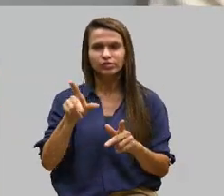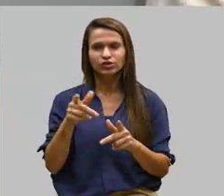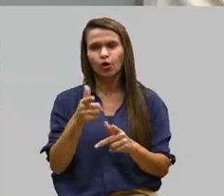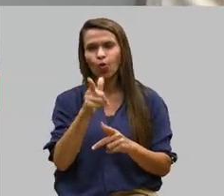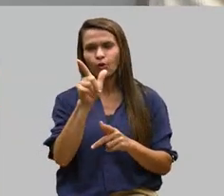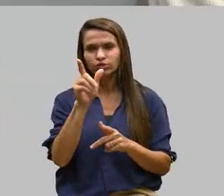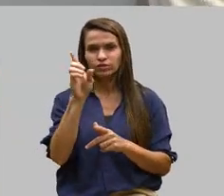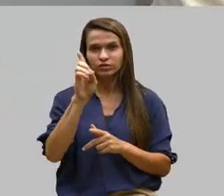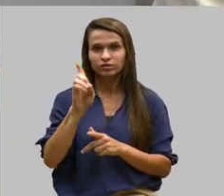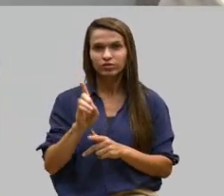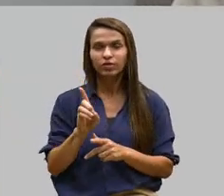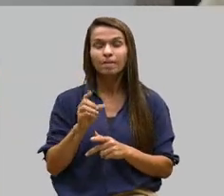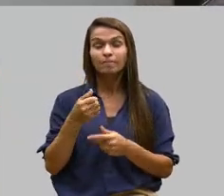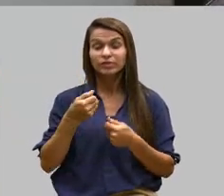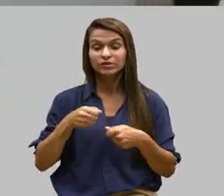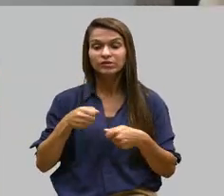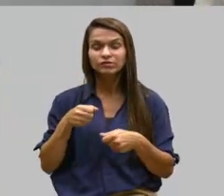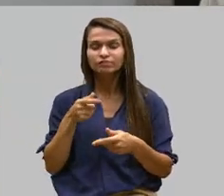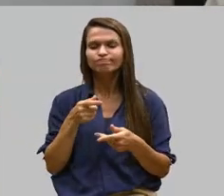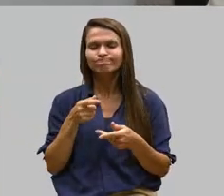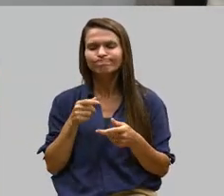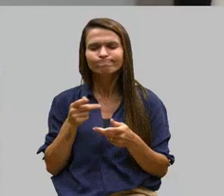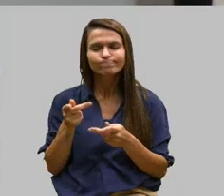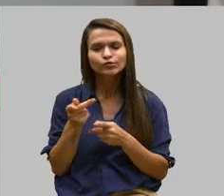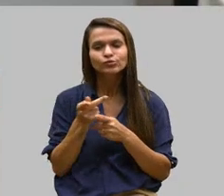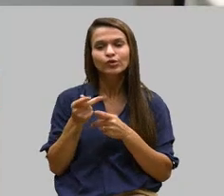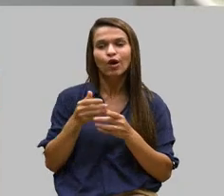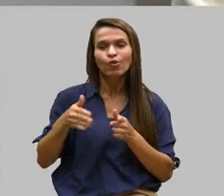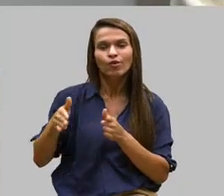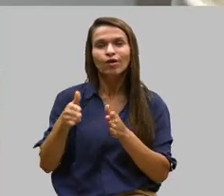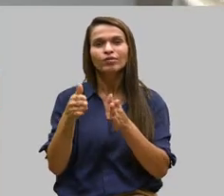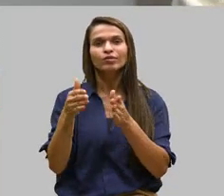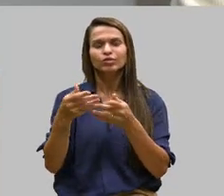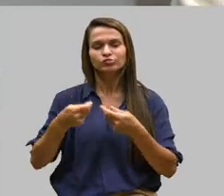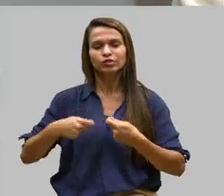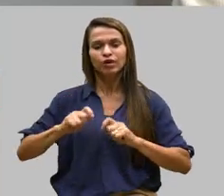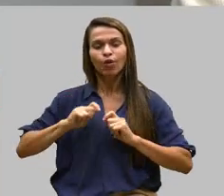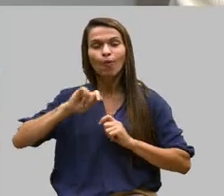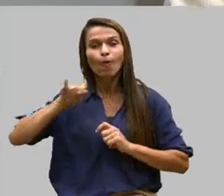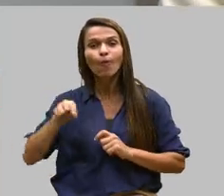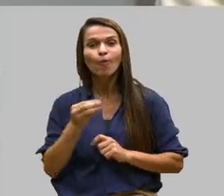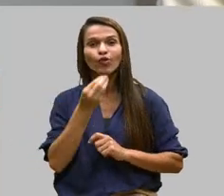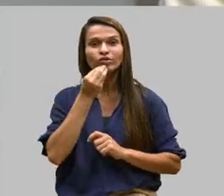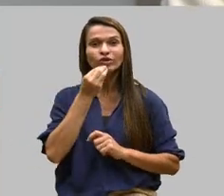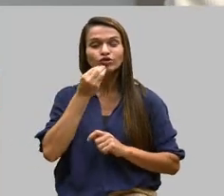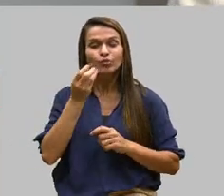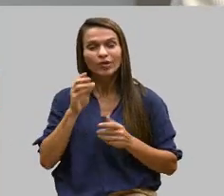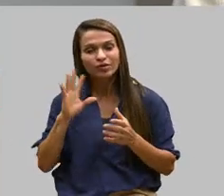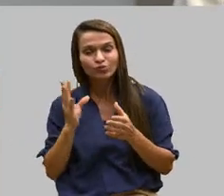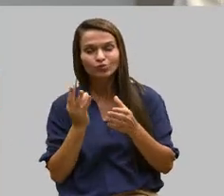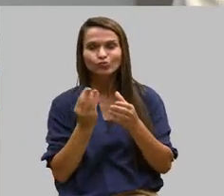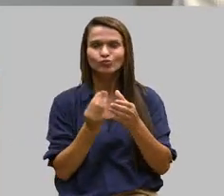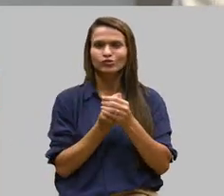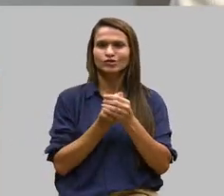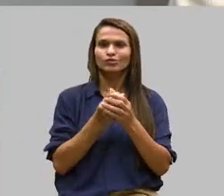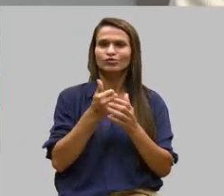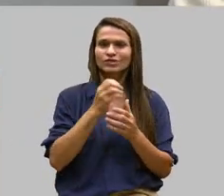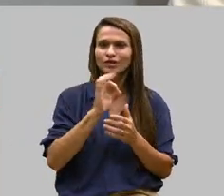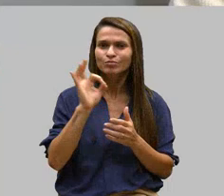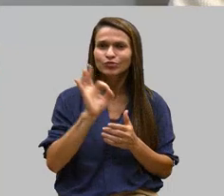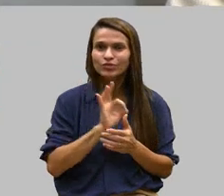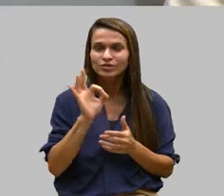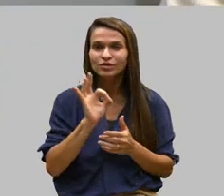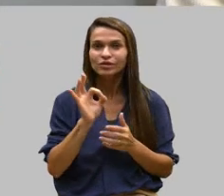que buscar um caminho uma forma para poder dar eles a oportunidade de uma inclusão total né sendo respeitados